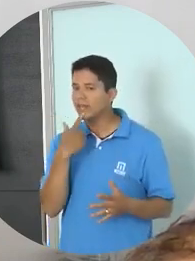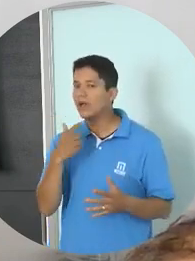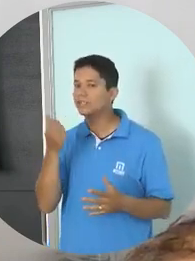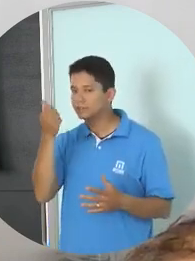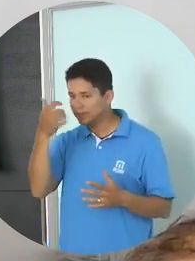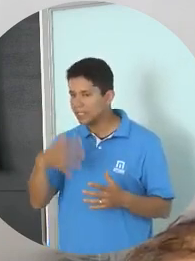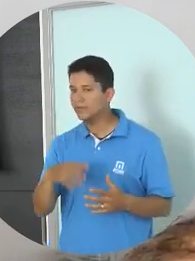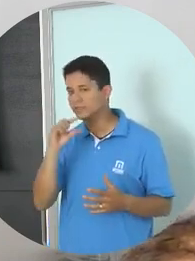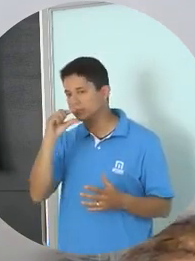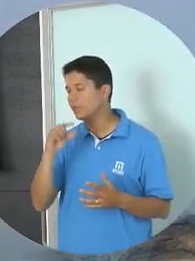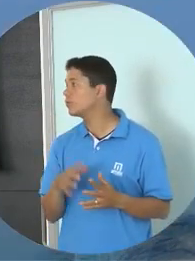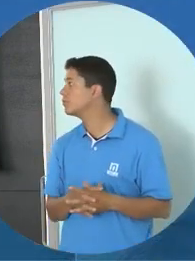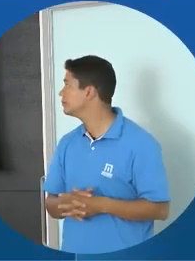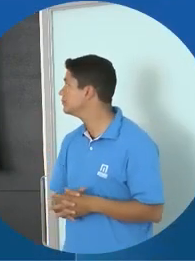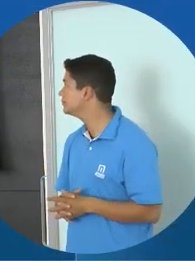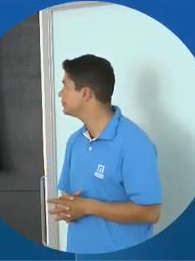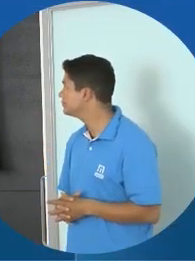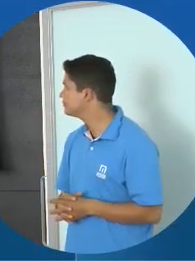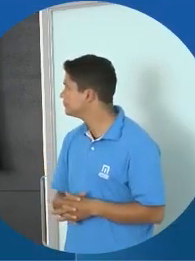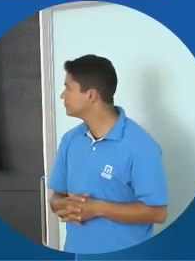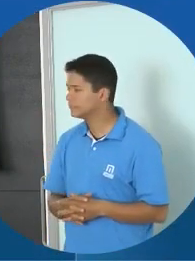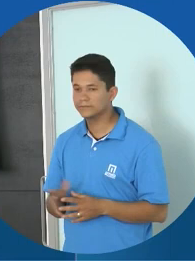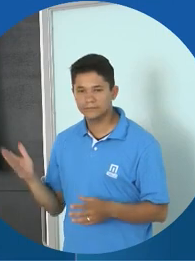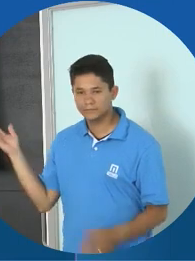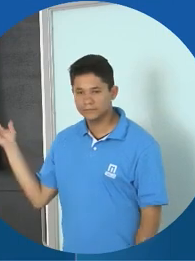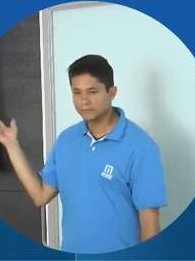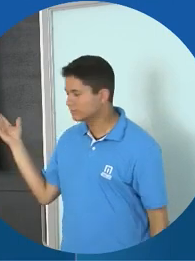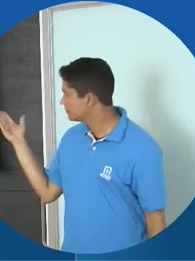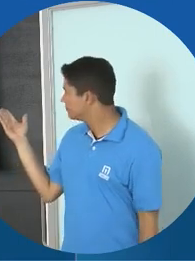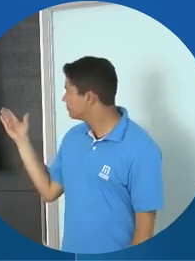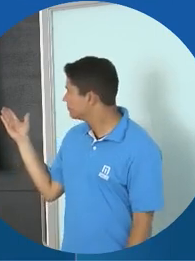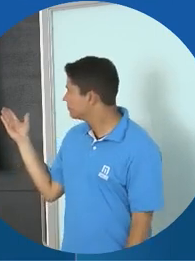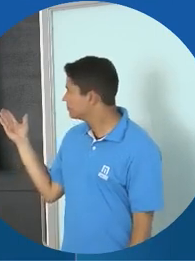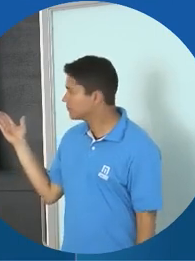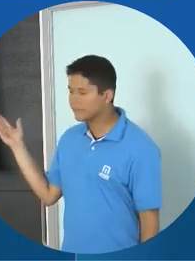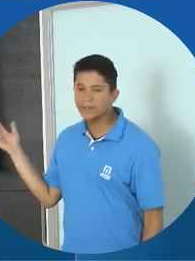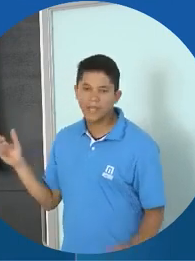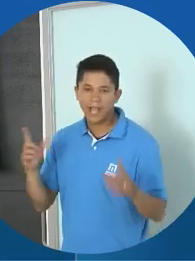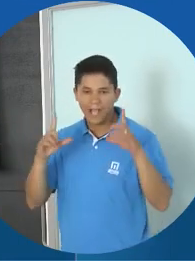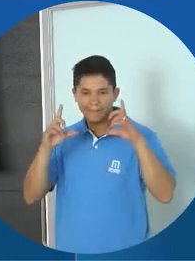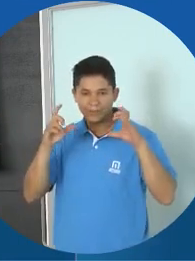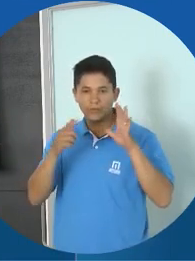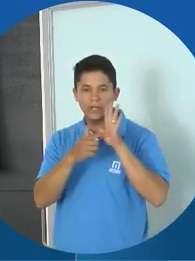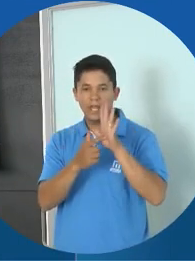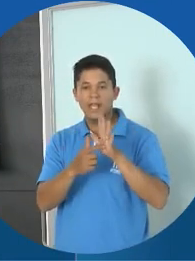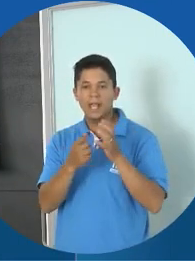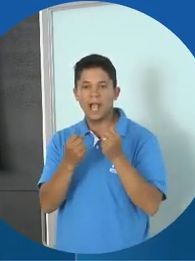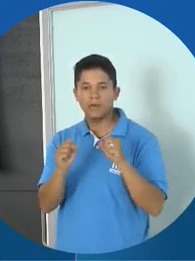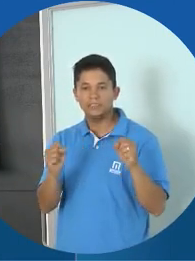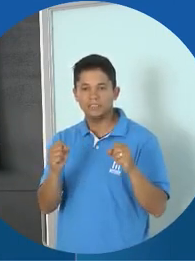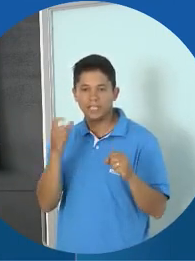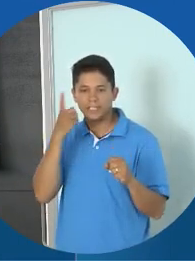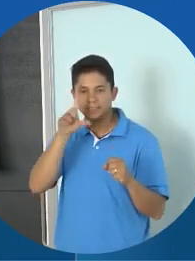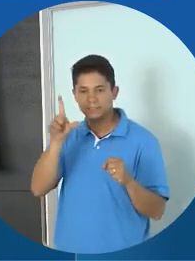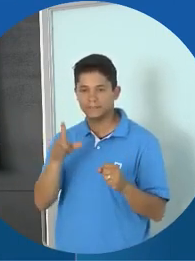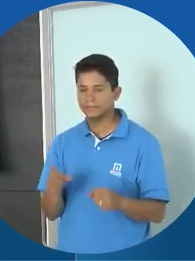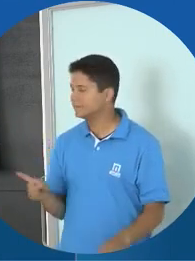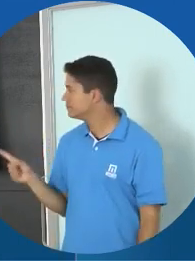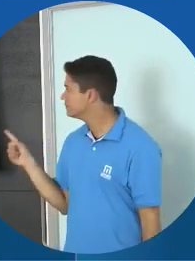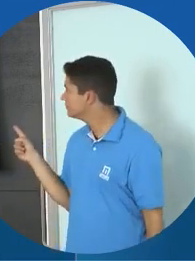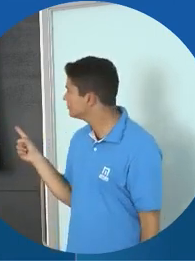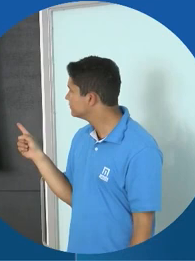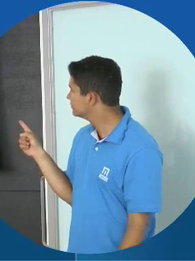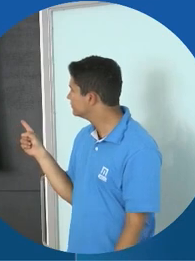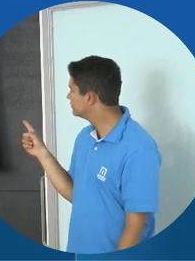um pouco essa figura emblemática que caracteriza muito esse ganho de consistência e trazendo à luz um pouco